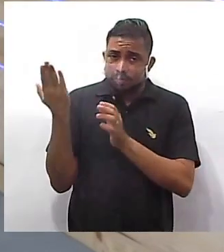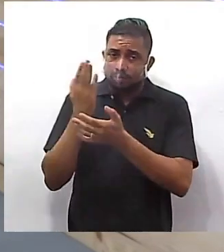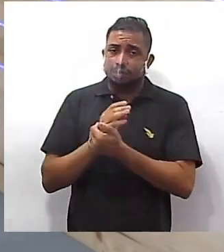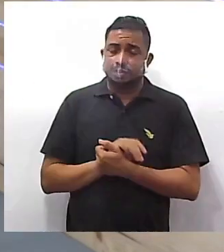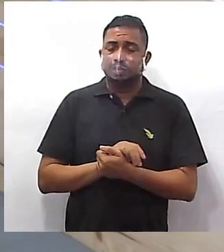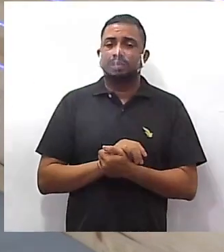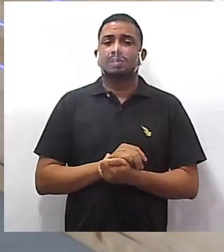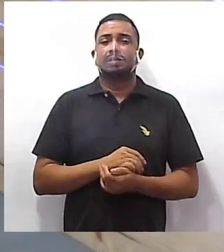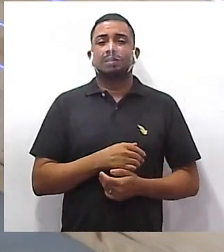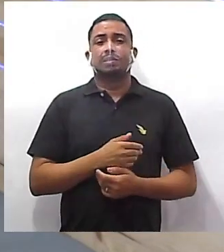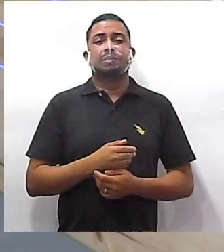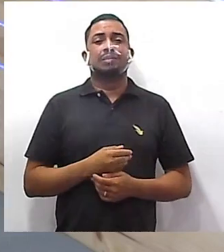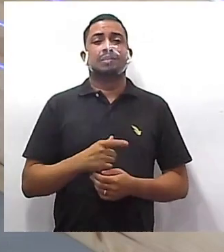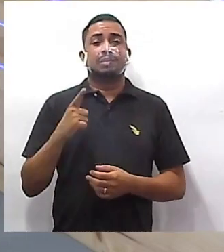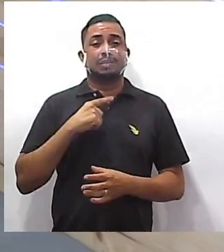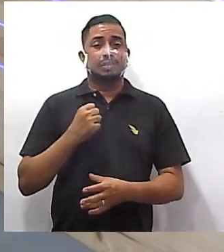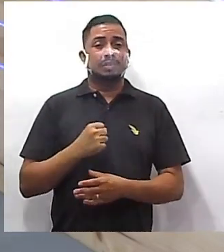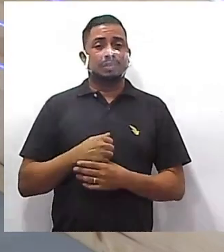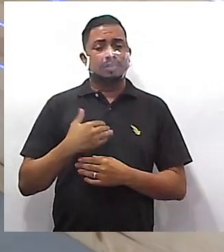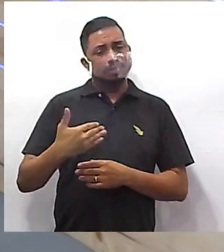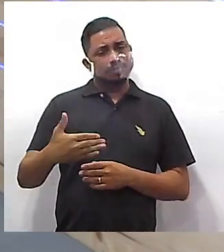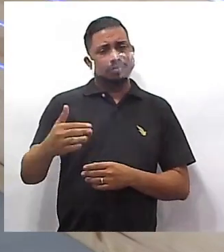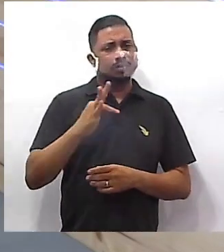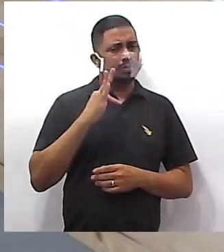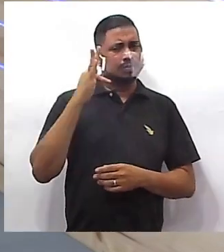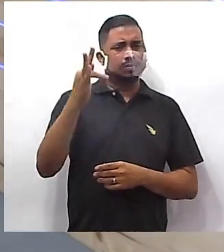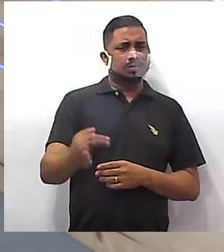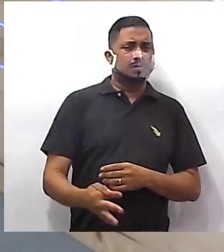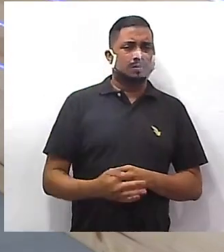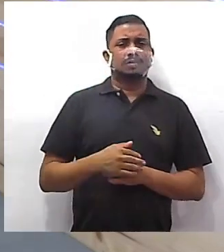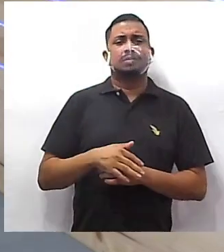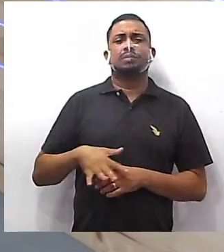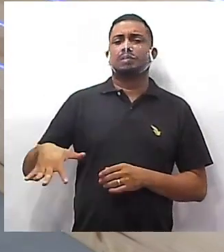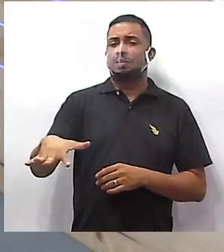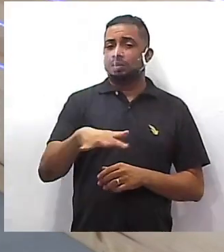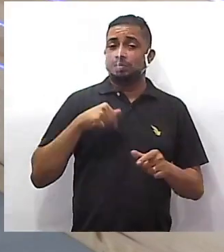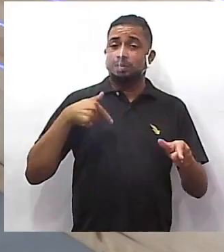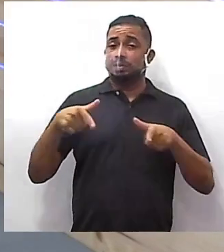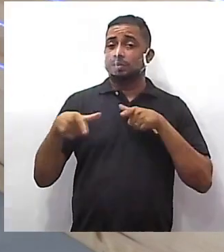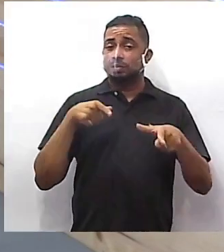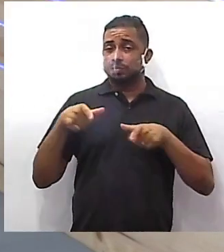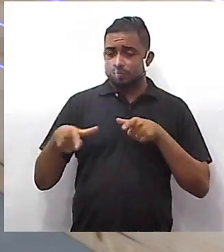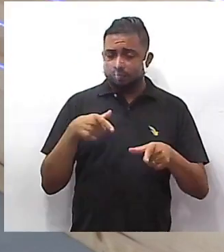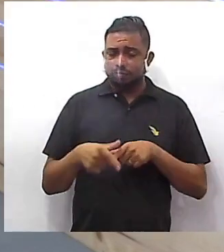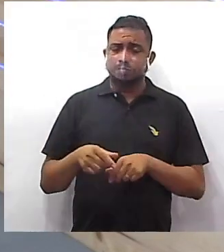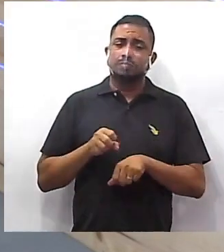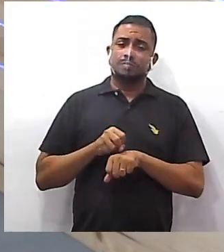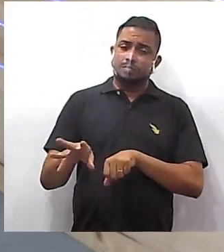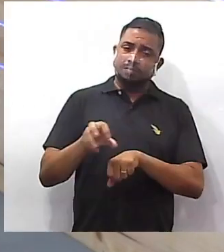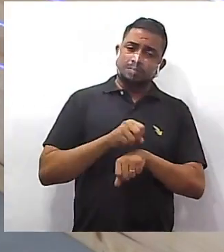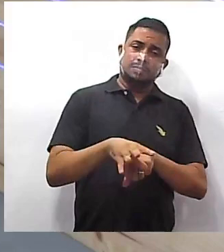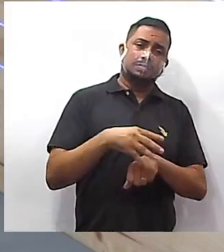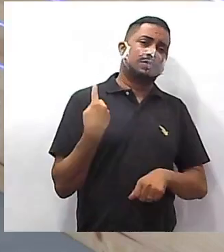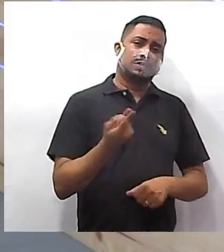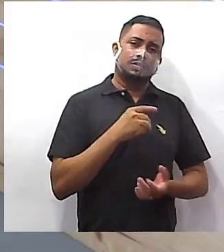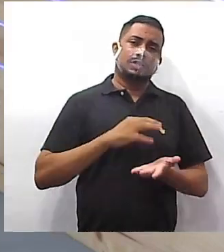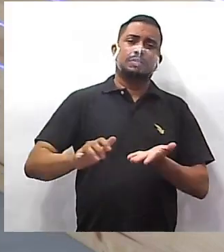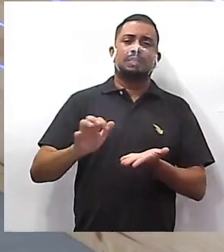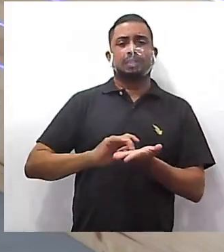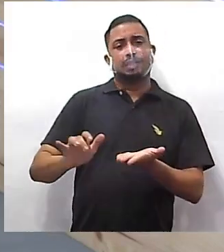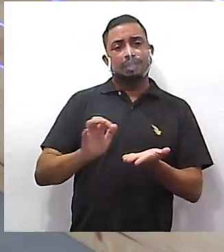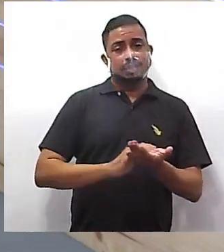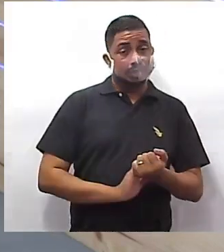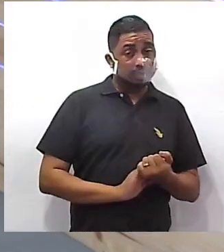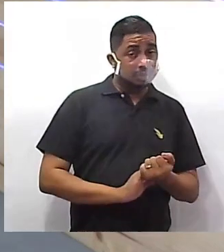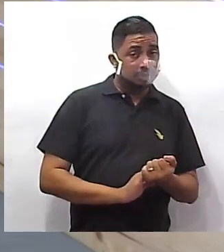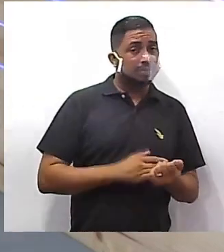todos estejam brevemente aí atuando no campo de trabalho e passando a nossa mensagem, né? Vocês